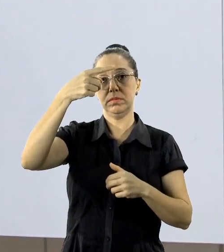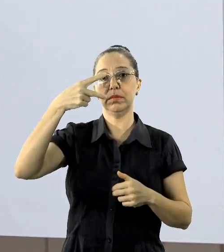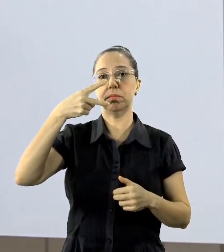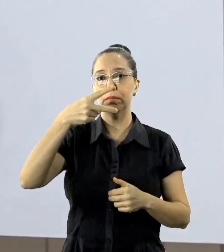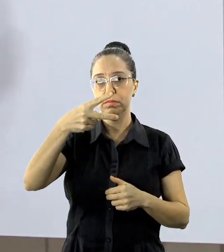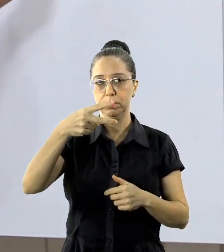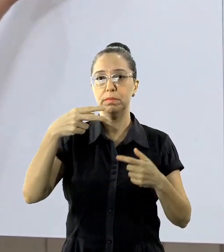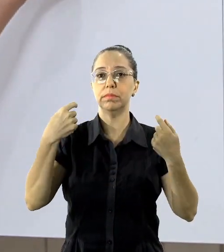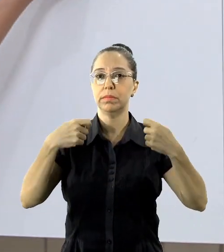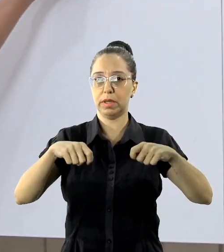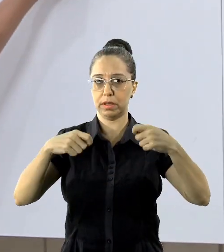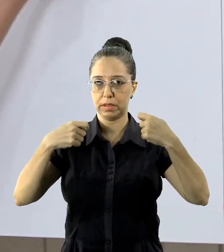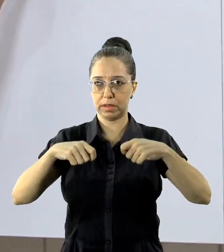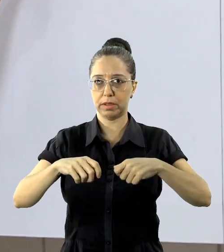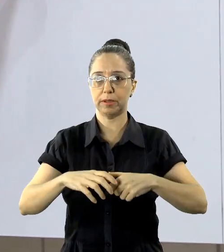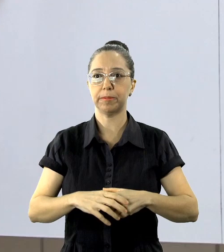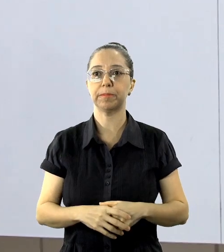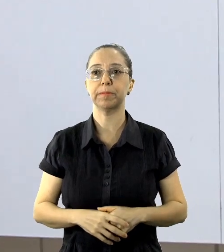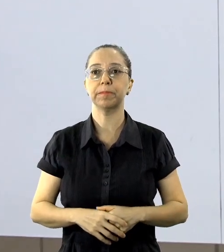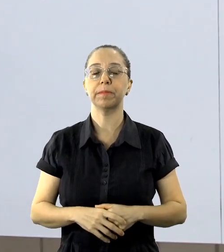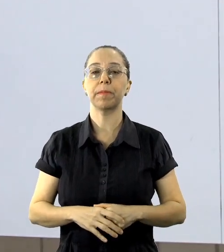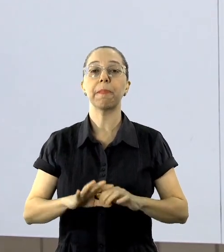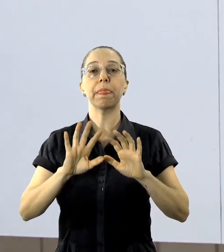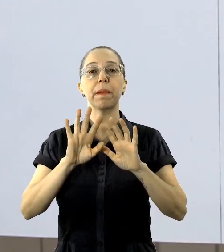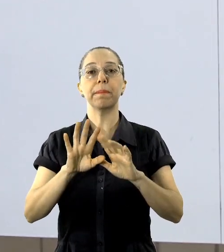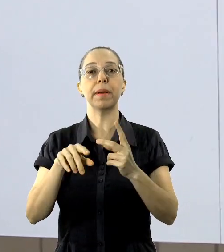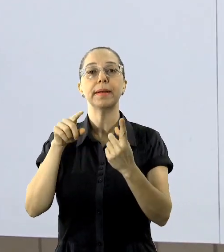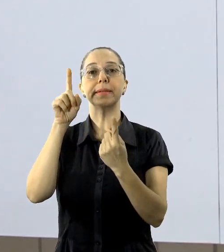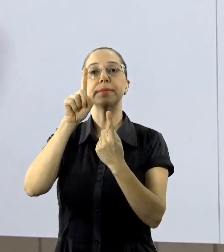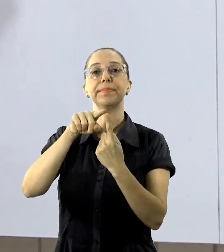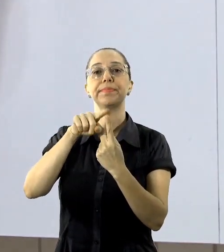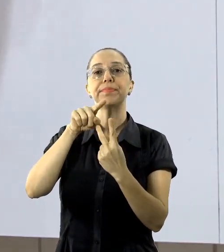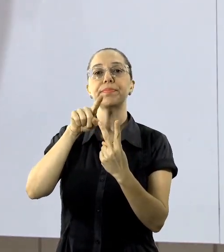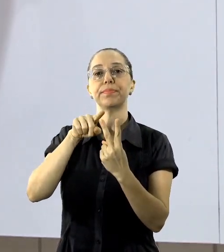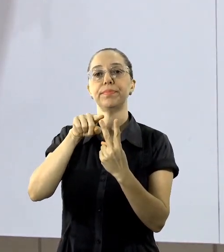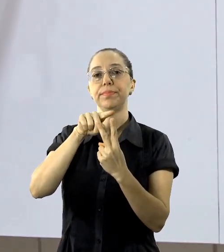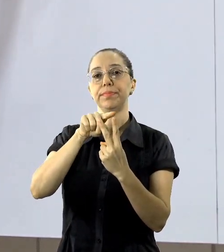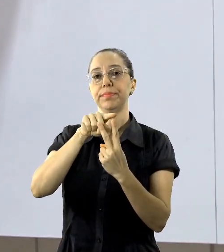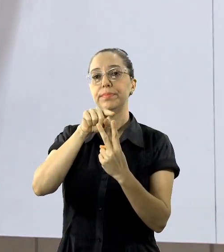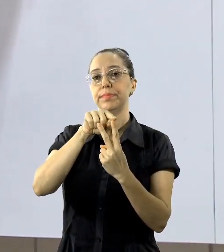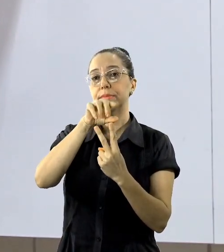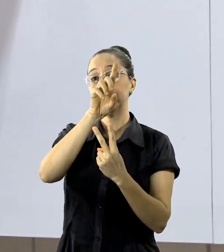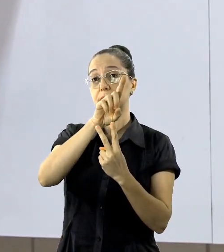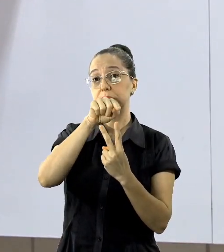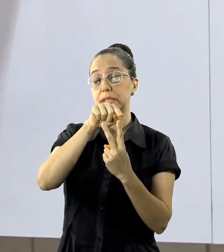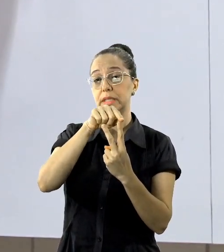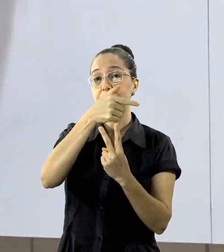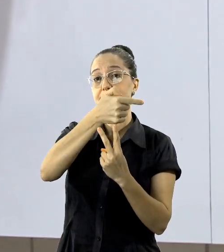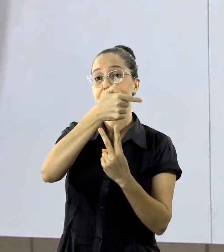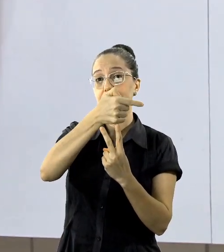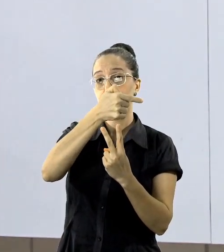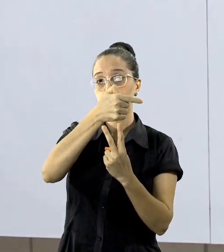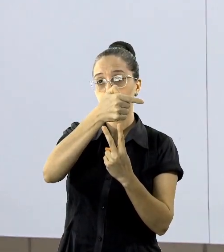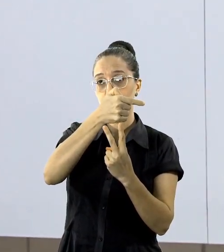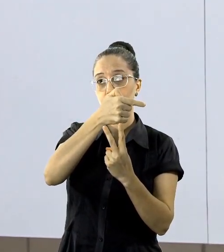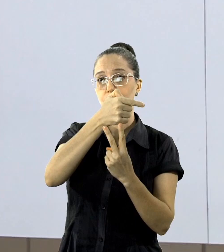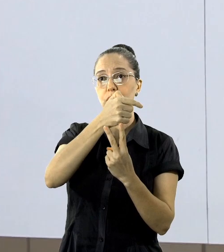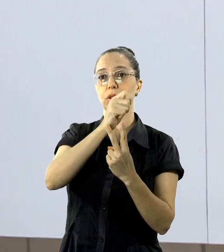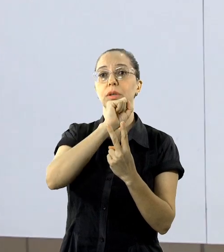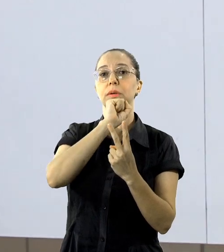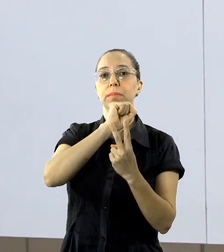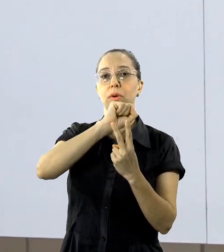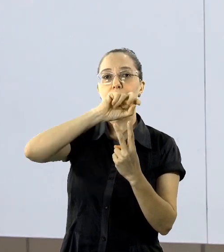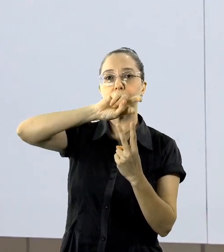inverter. Mas nós temos aqui 7 dezenas. Dessas 7 dezenas, nós podemos tirar